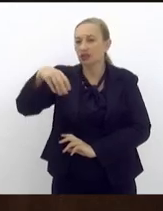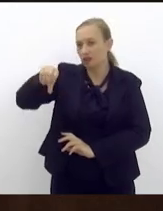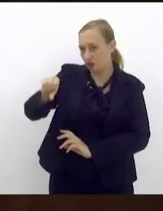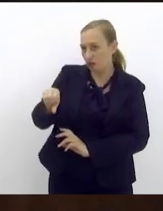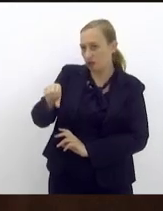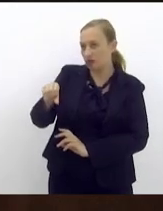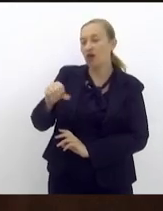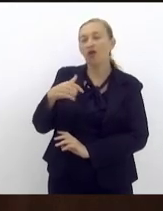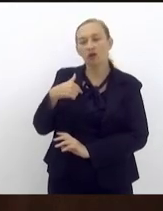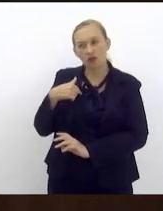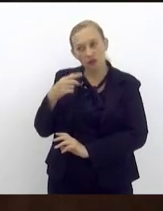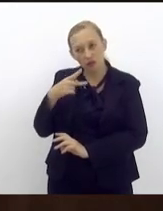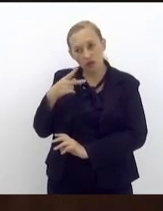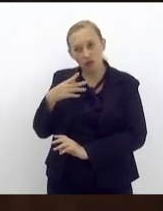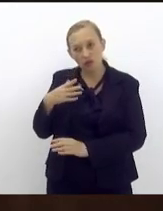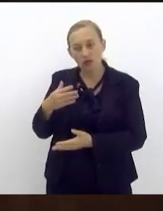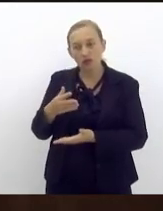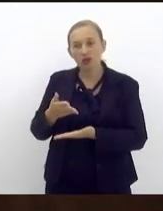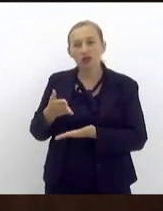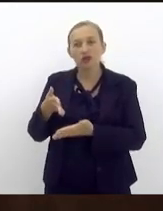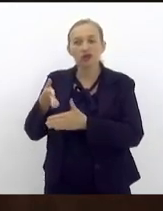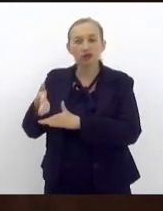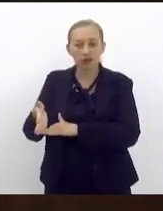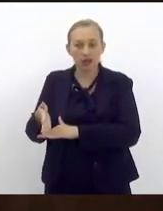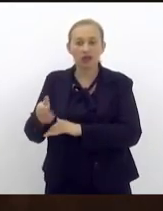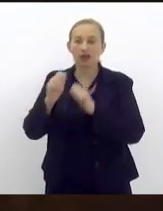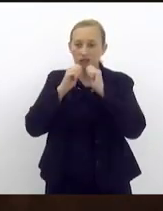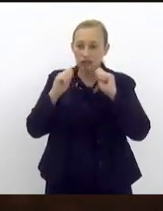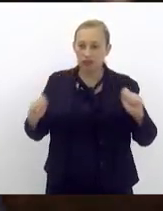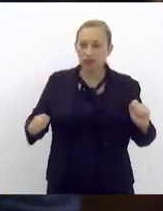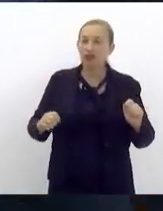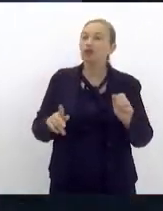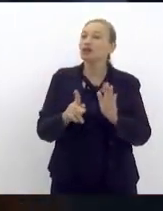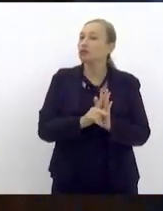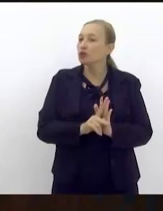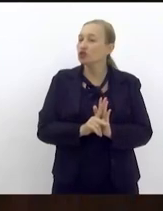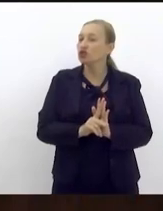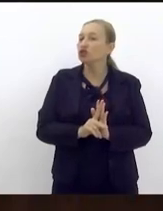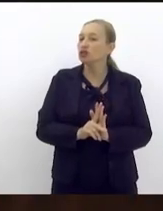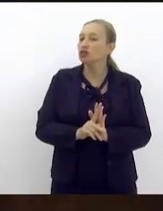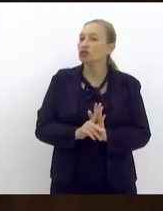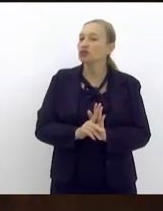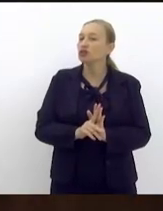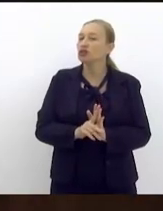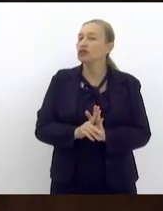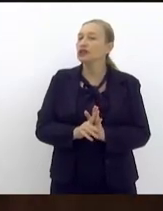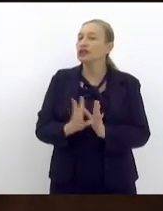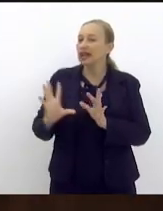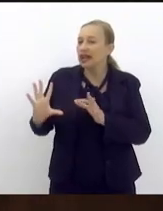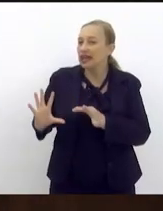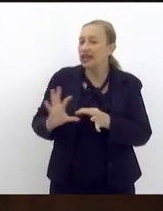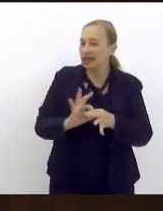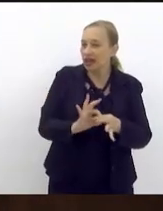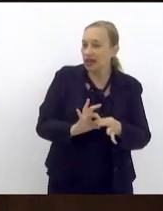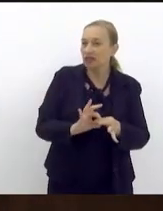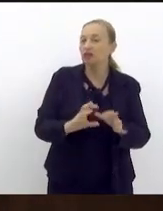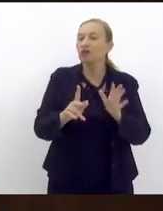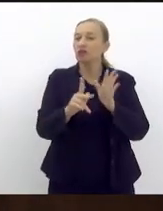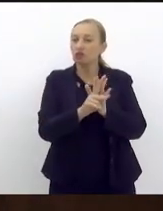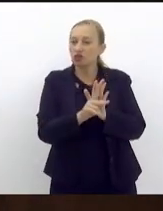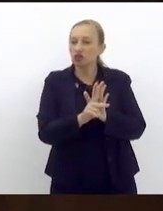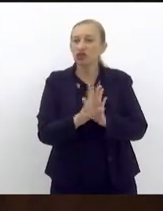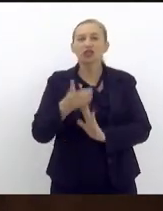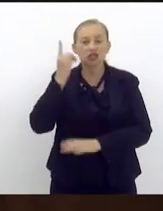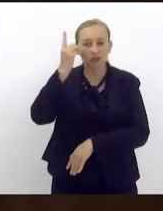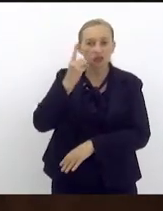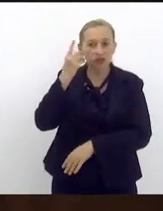chegar vou fazer chegar a sua Assessoria esse projeto ele tá de conversa diretamente com o projeto da